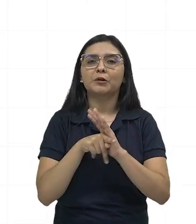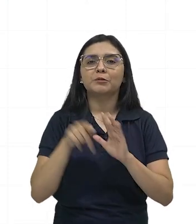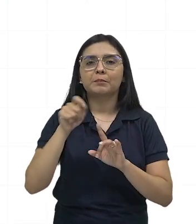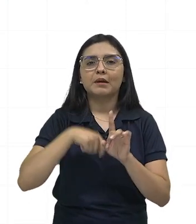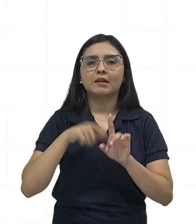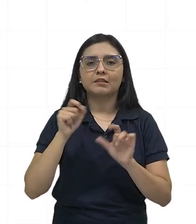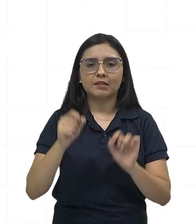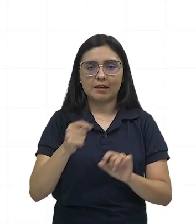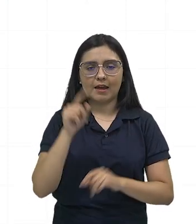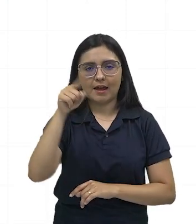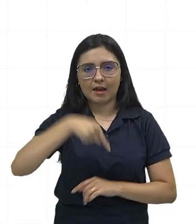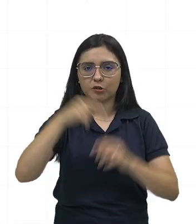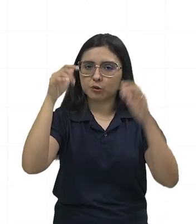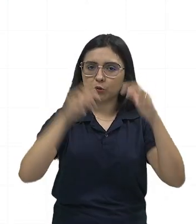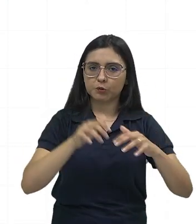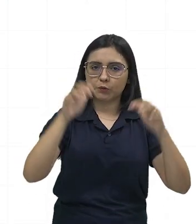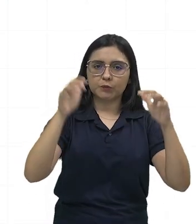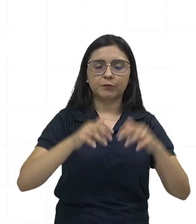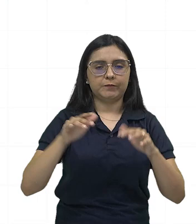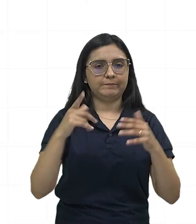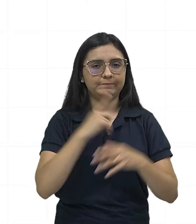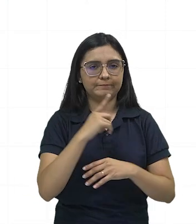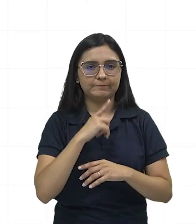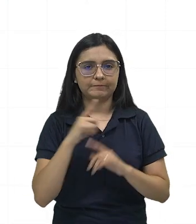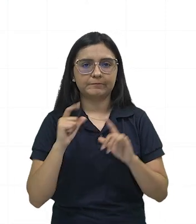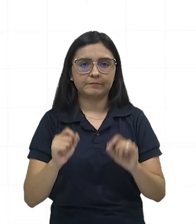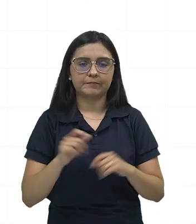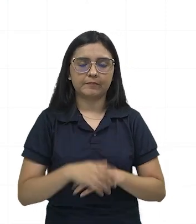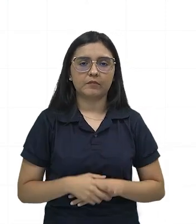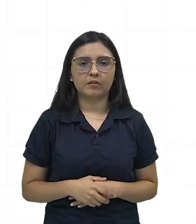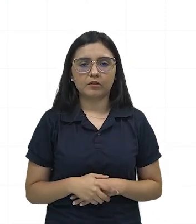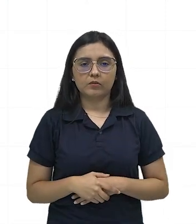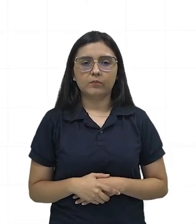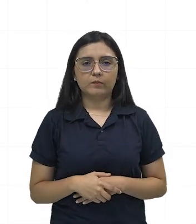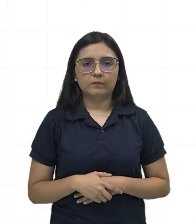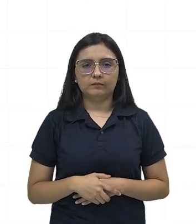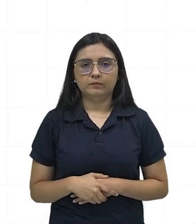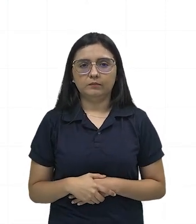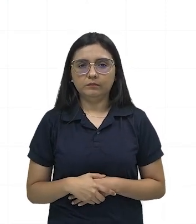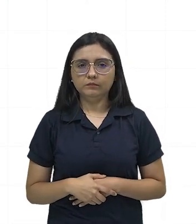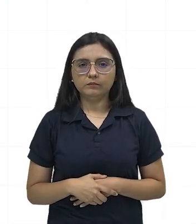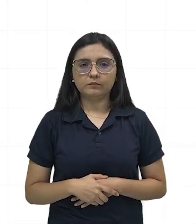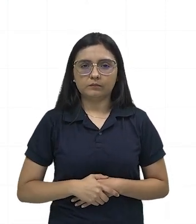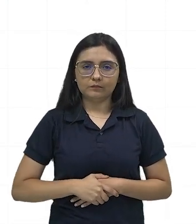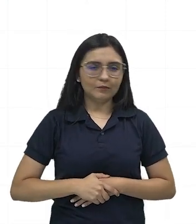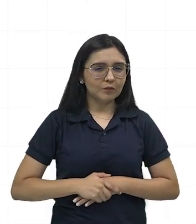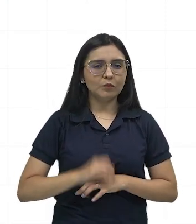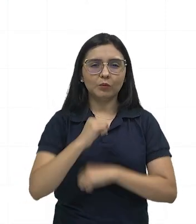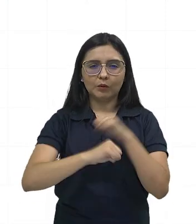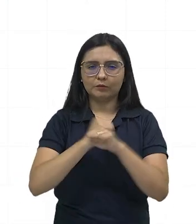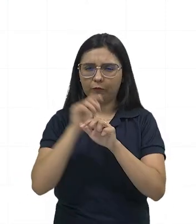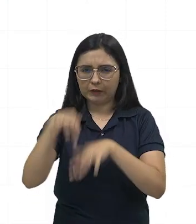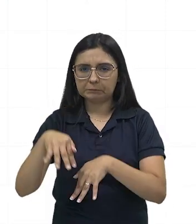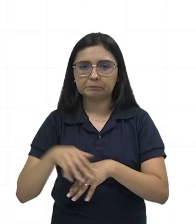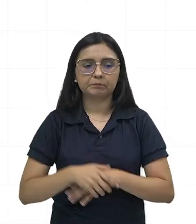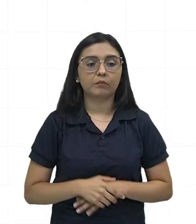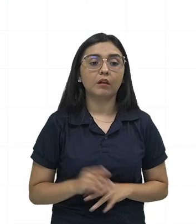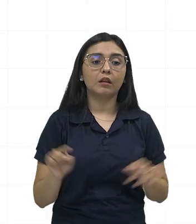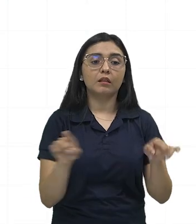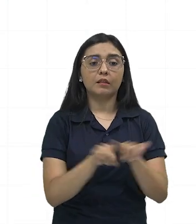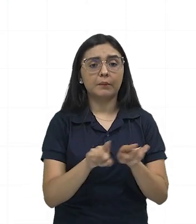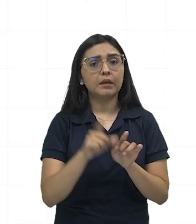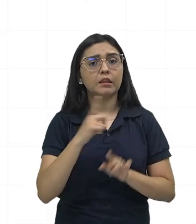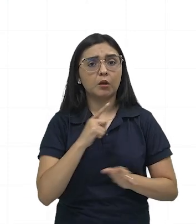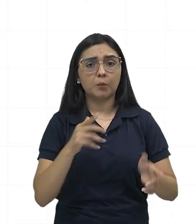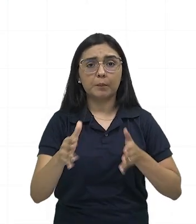percebe ali essa presença de grande quantidade de chuva no fim do ano, né? Mas também tem um período